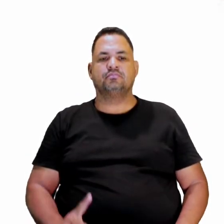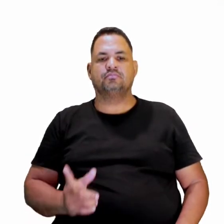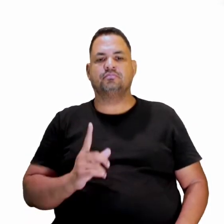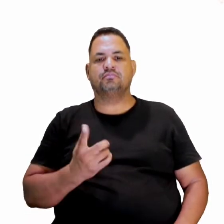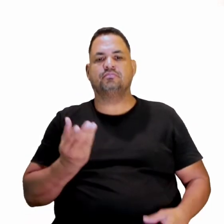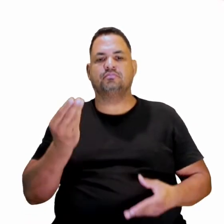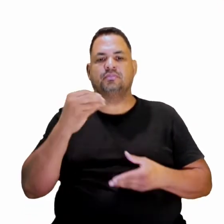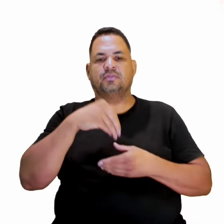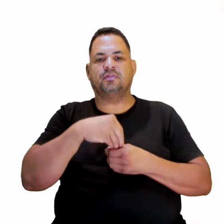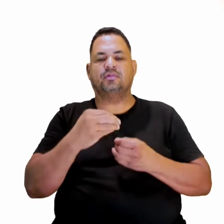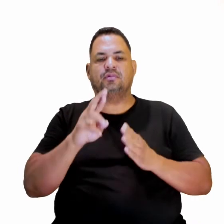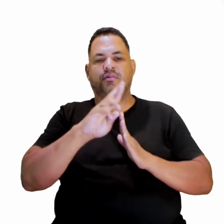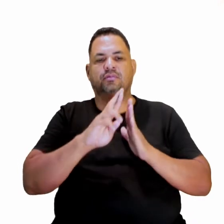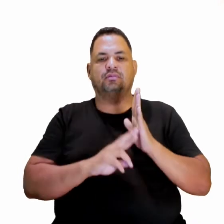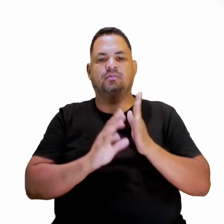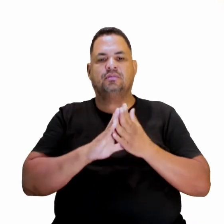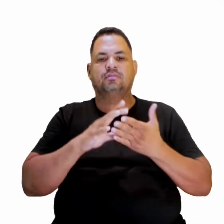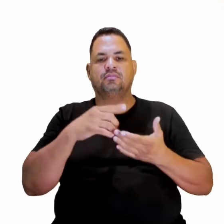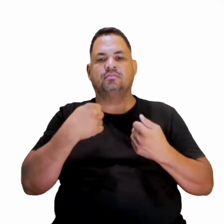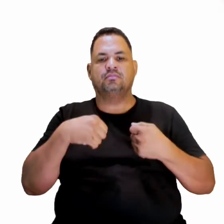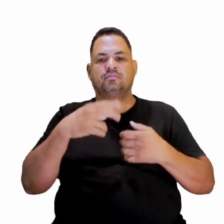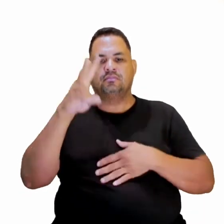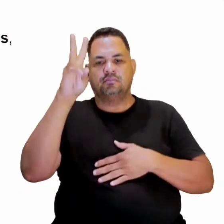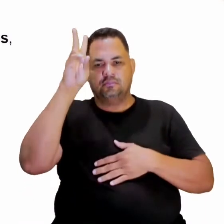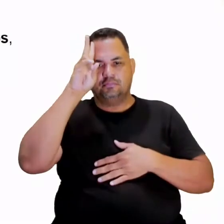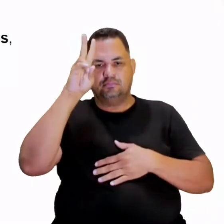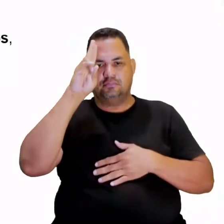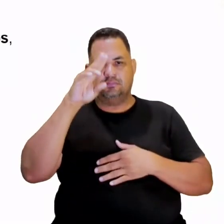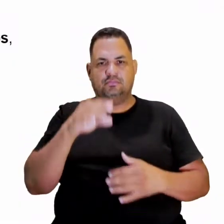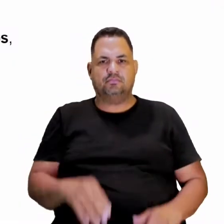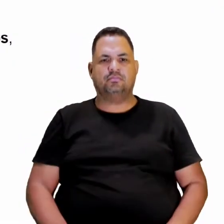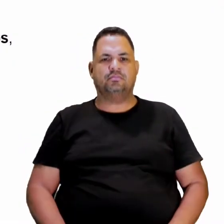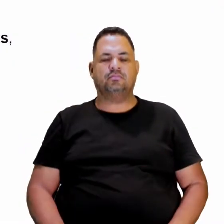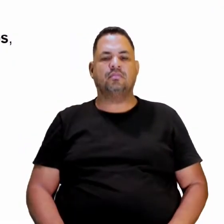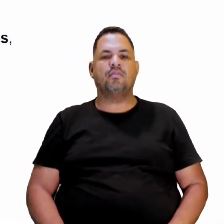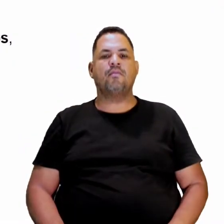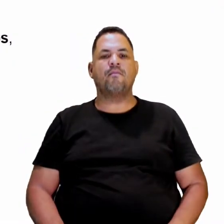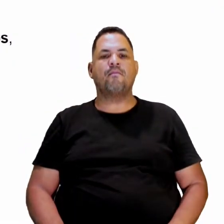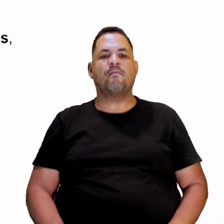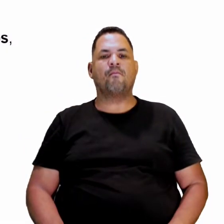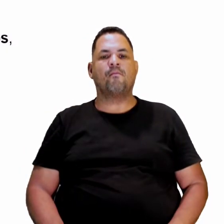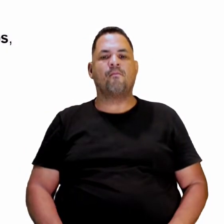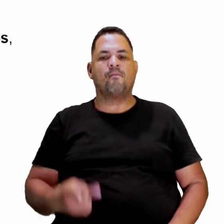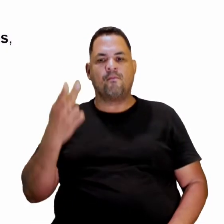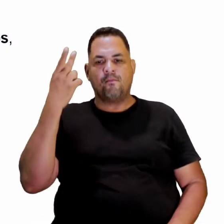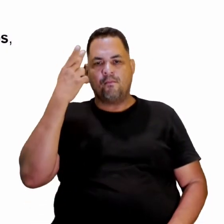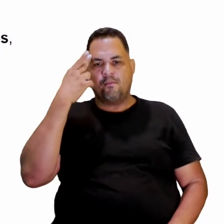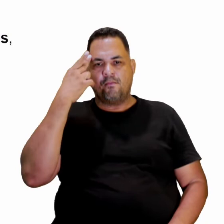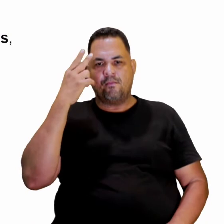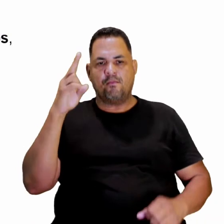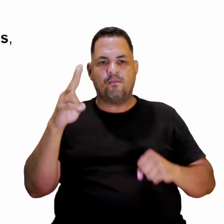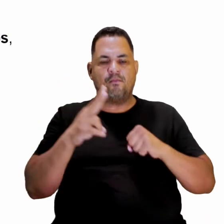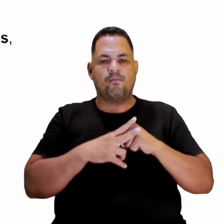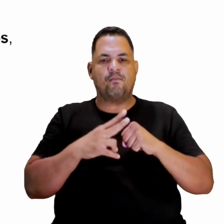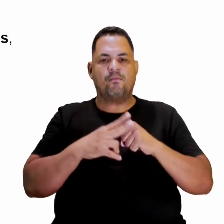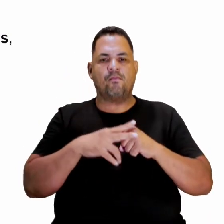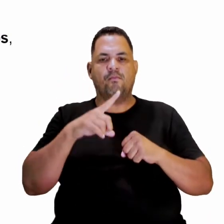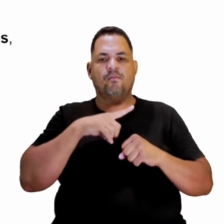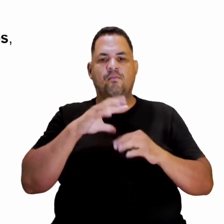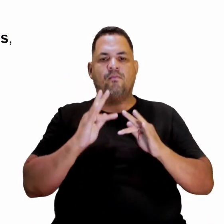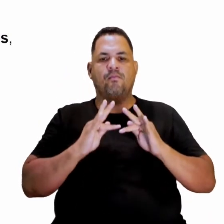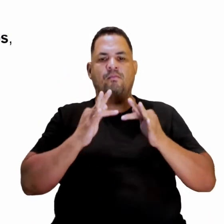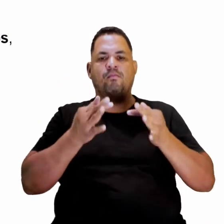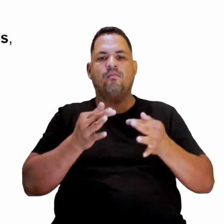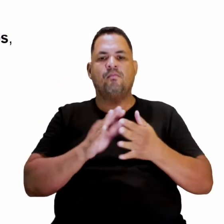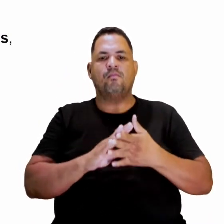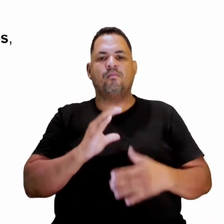da regra, aí você tem que lembrar lá, vou até voltar, ó, geralmente esses verbos têm a terminação consoante,